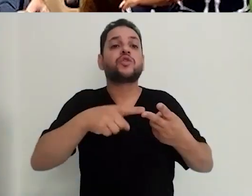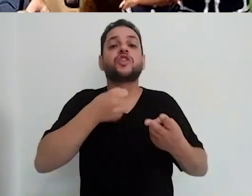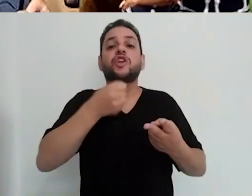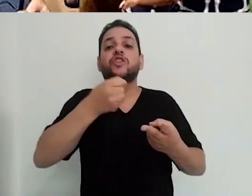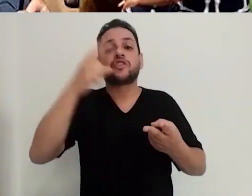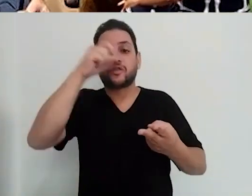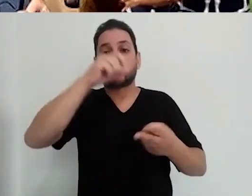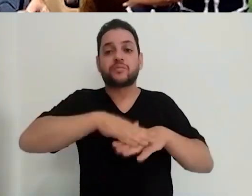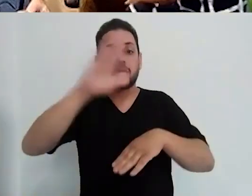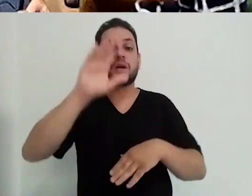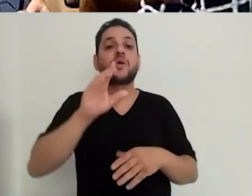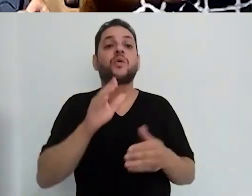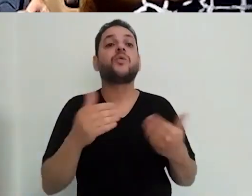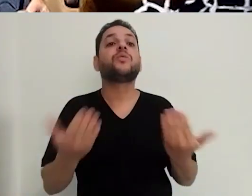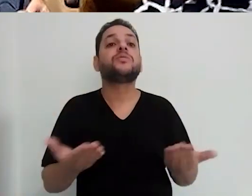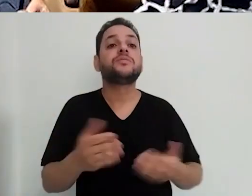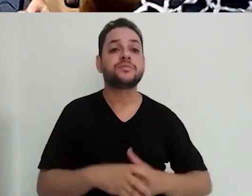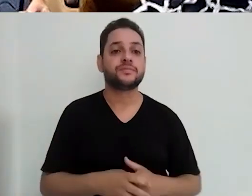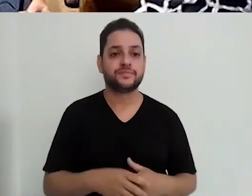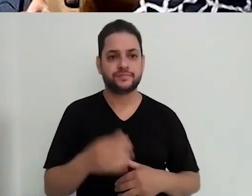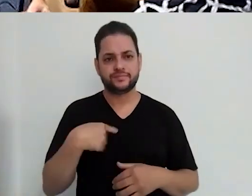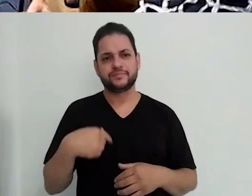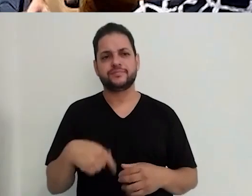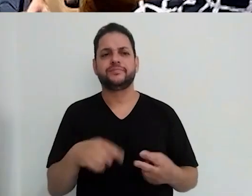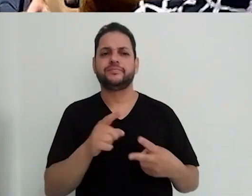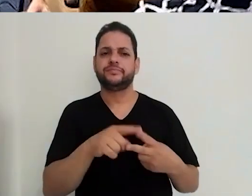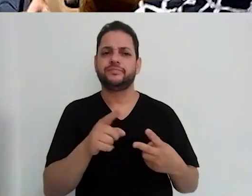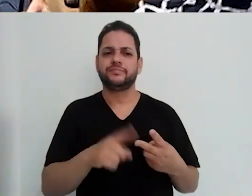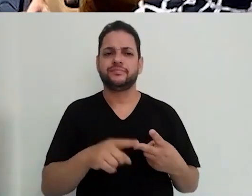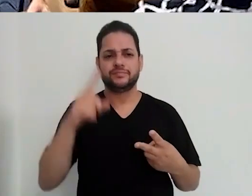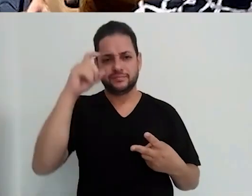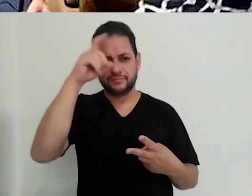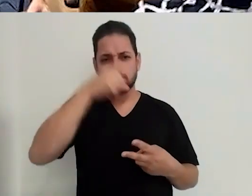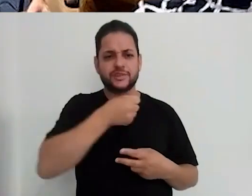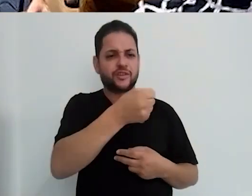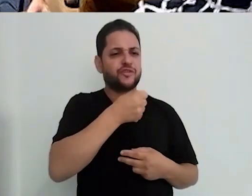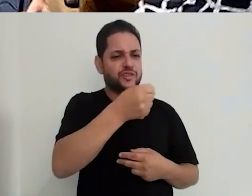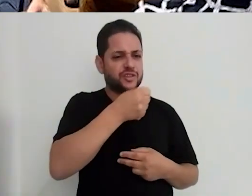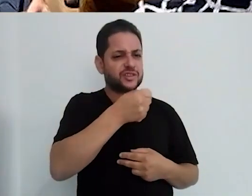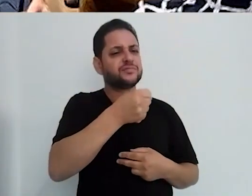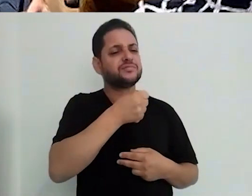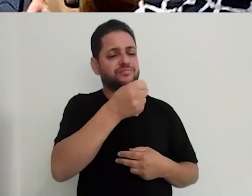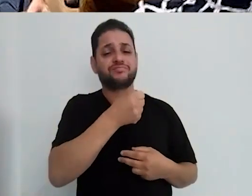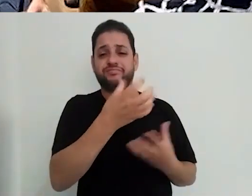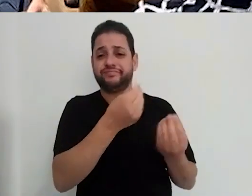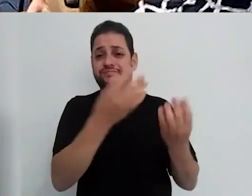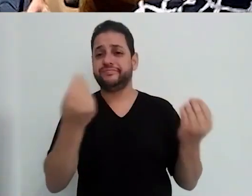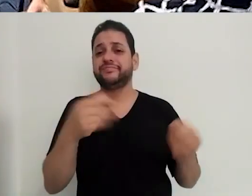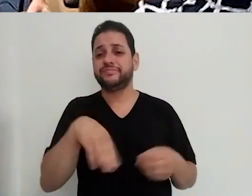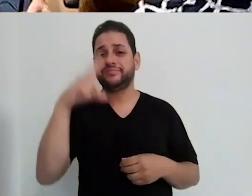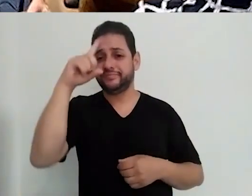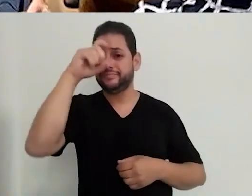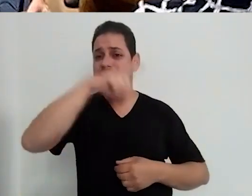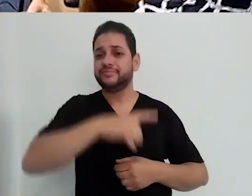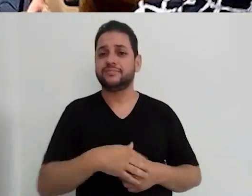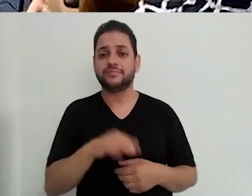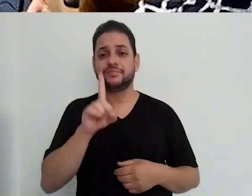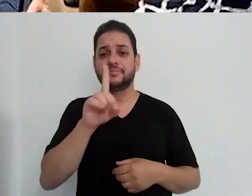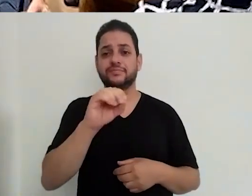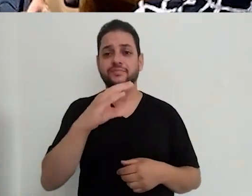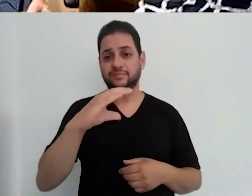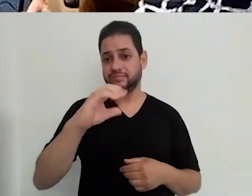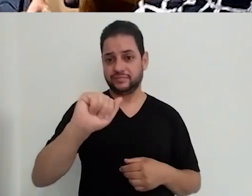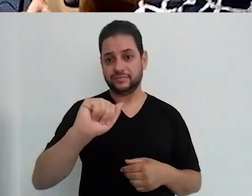Os dois foram duros, viu? Vou te contar, eu já entrevistei muita gente na vida, mas foi muito difícil. A entrevista do Doca